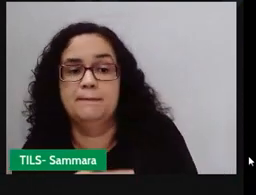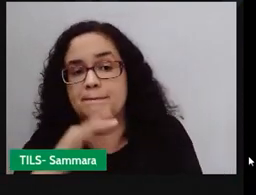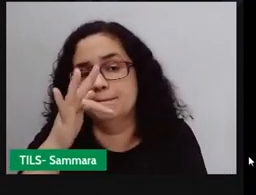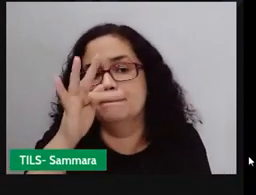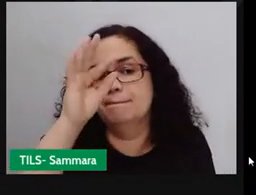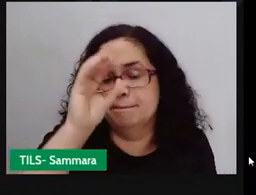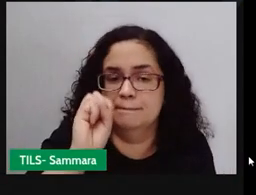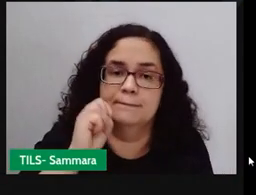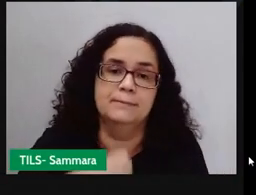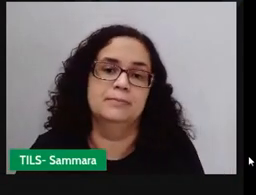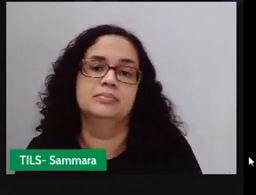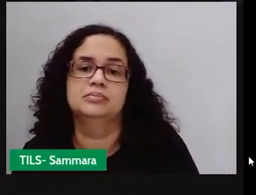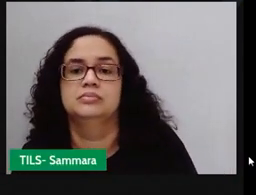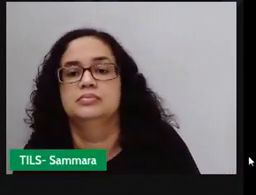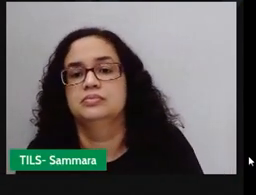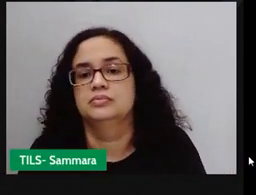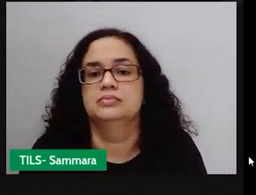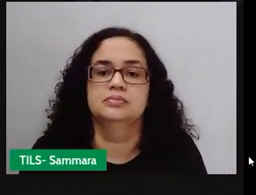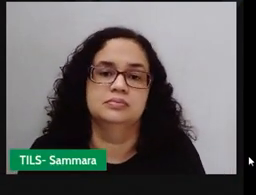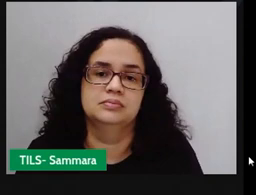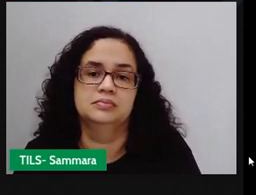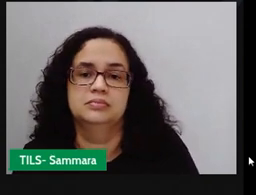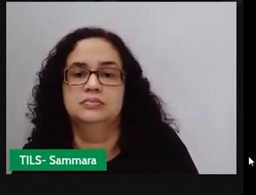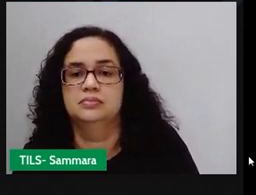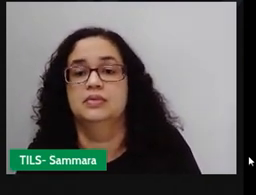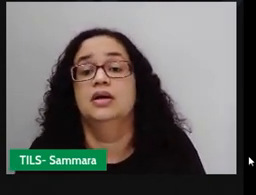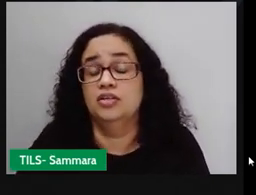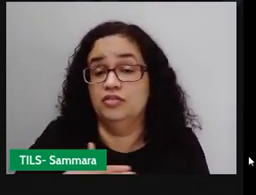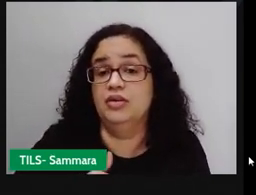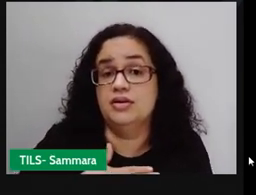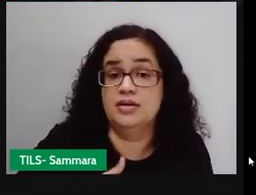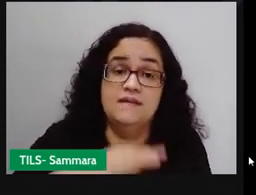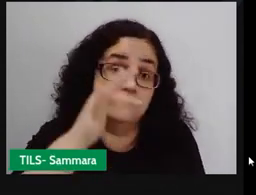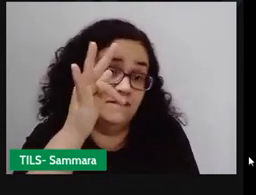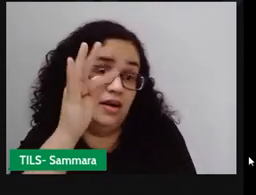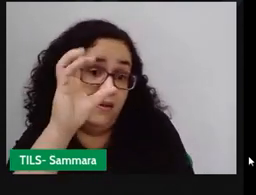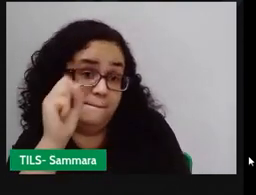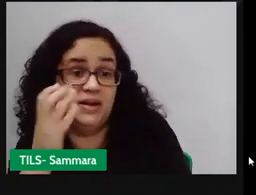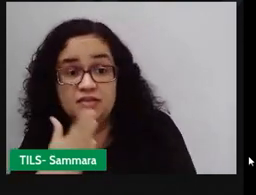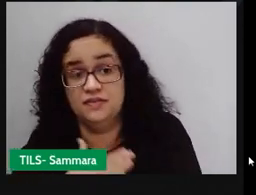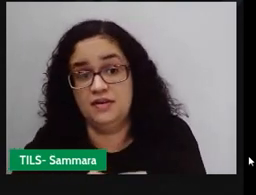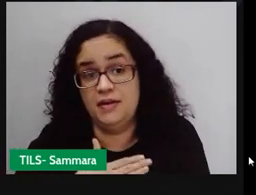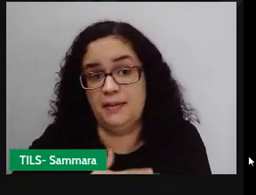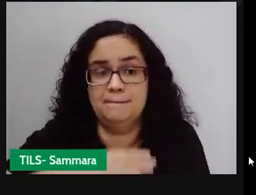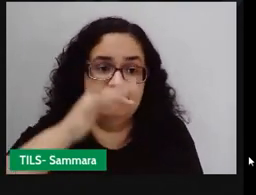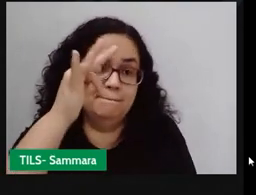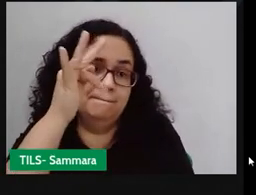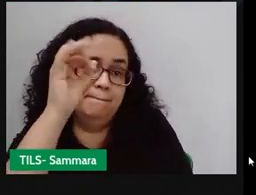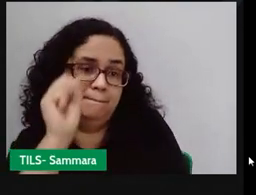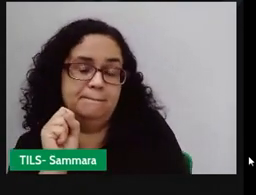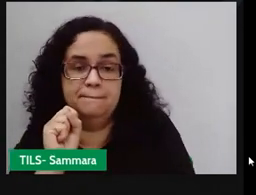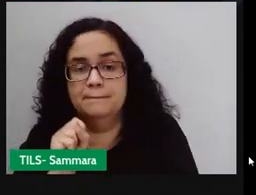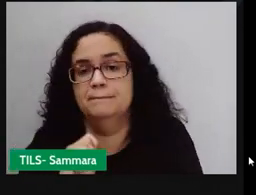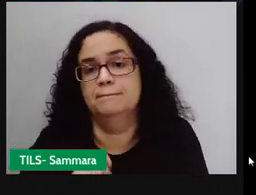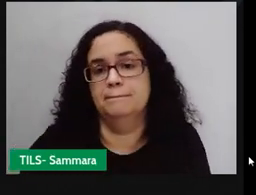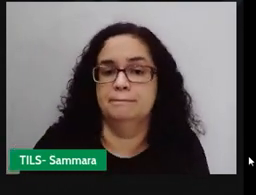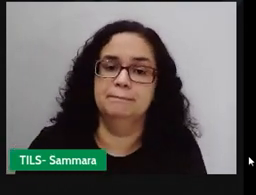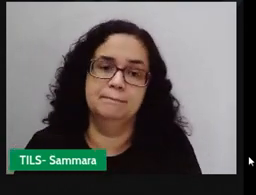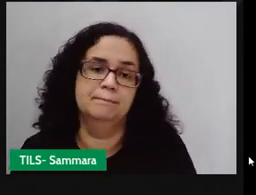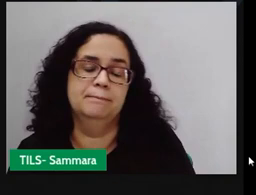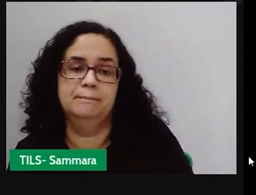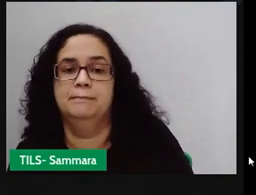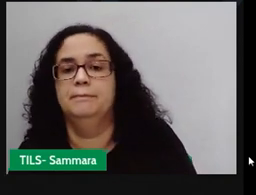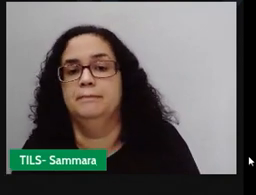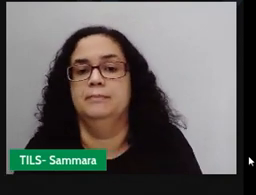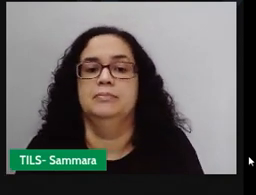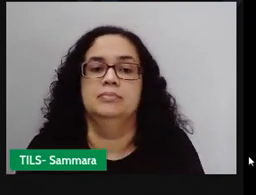de quixabeira, flor do coração. Feira, feira, minha feira, beijando na feira,